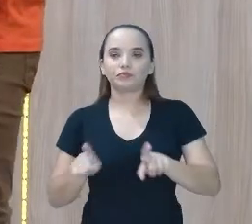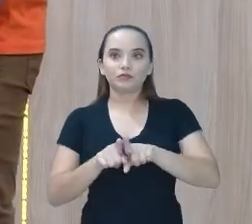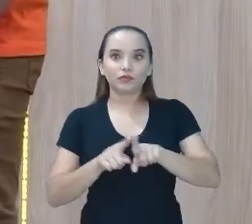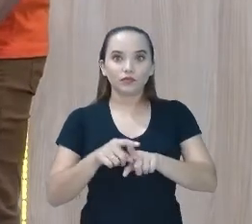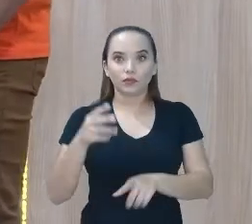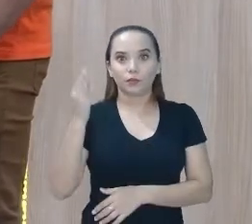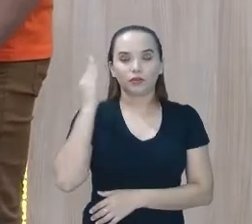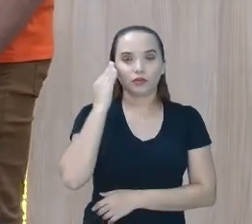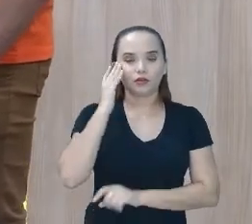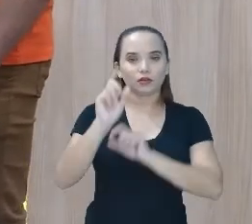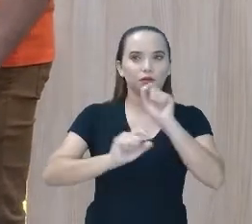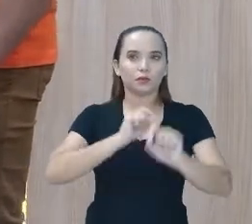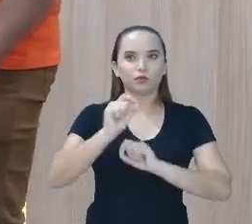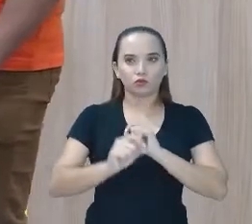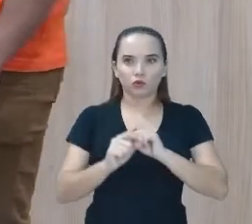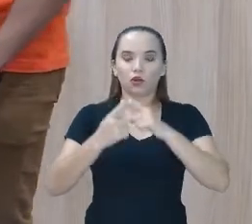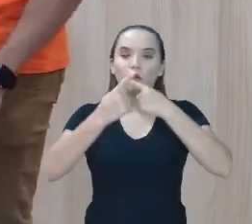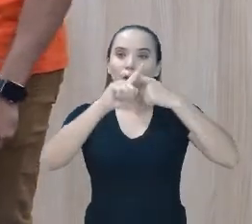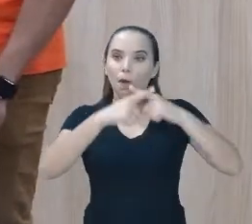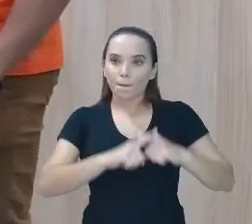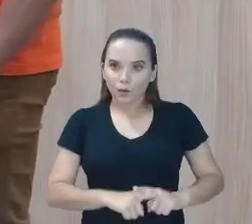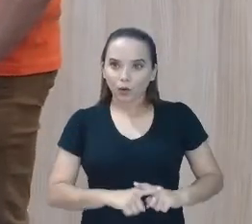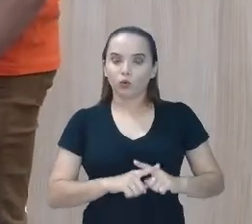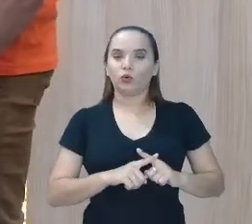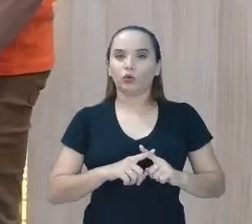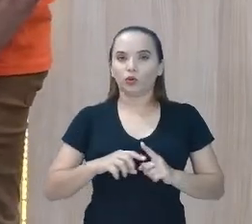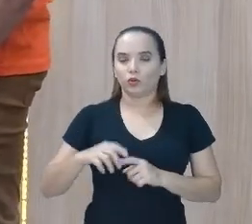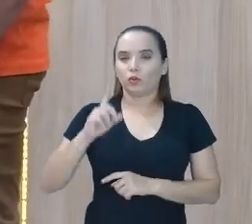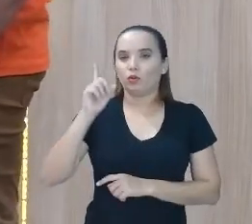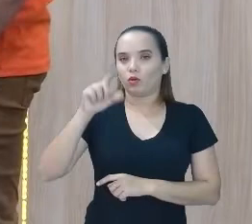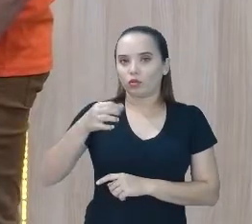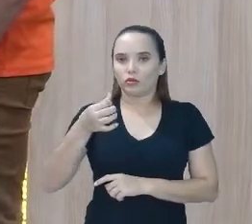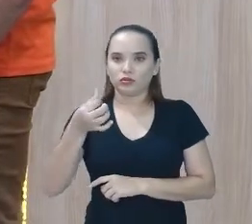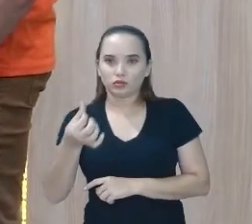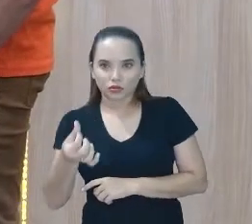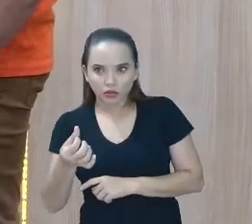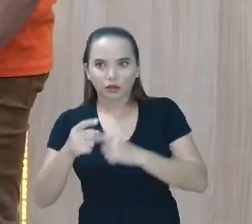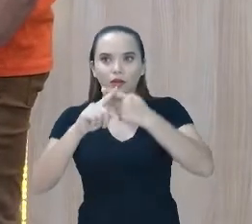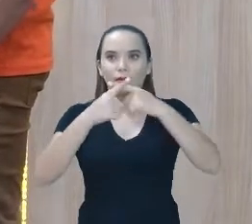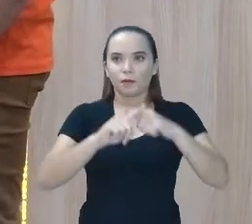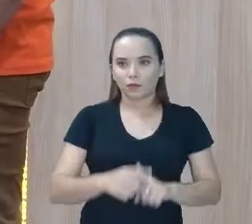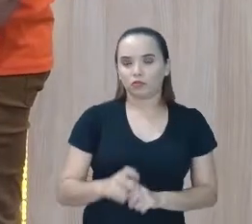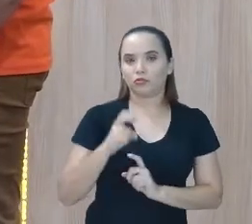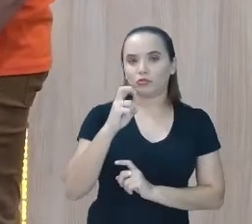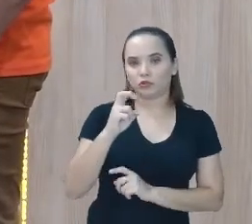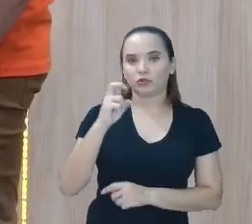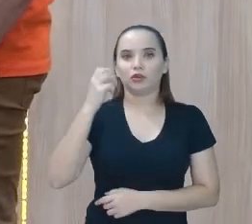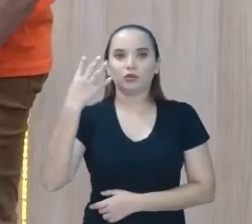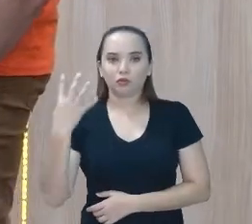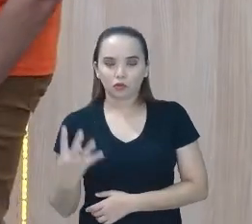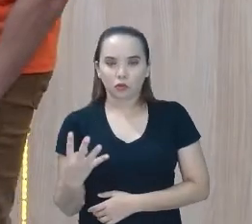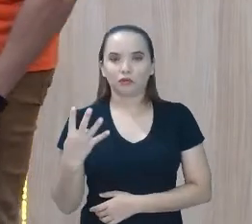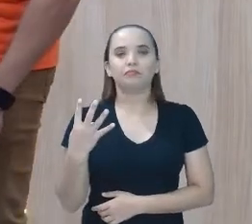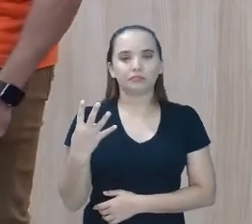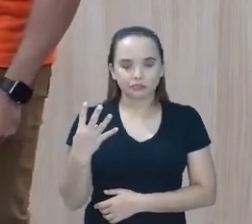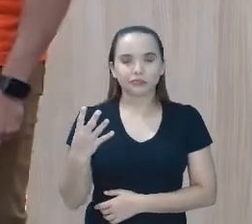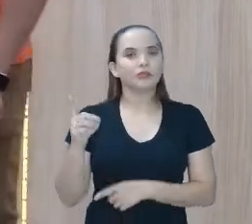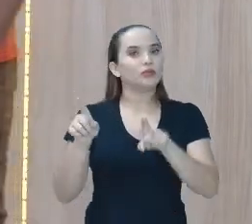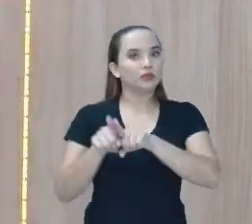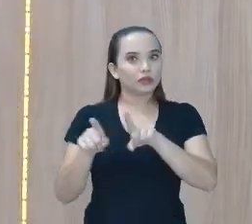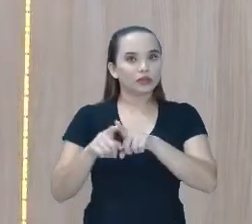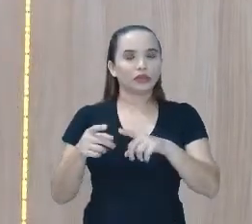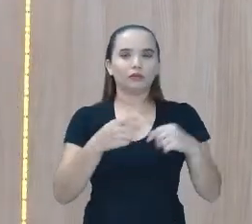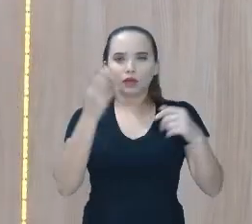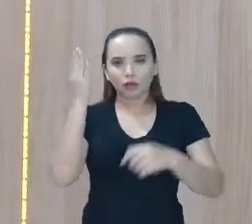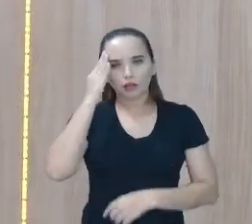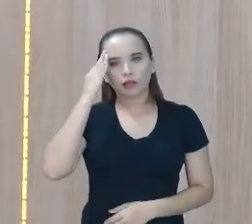aí essa ideia dos múltiplos, né, dos valores, os múltiplos de 6, múltiplos de 5, múltiplos de 4. Vimos